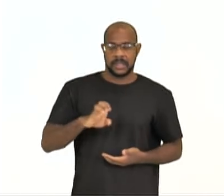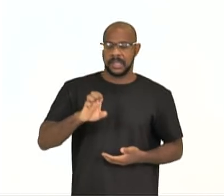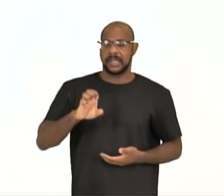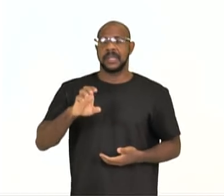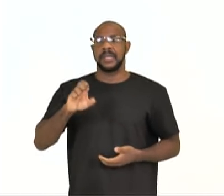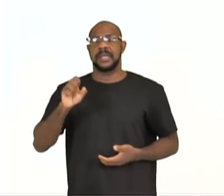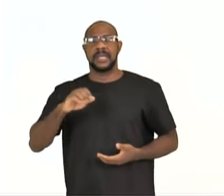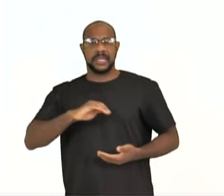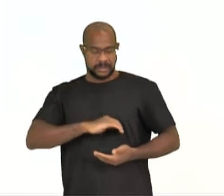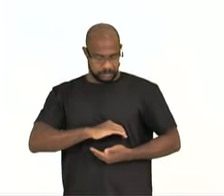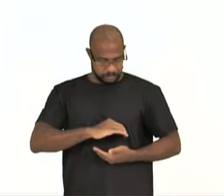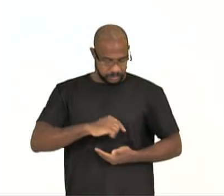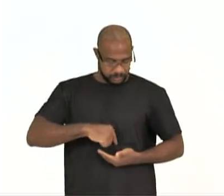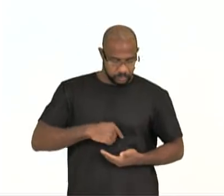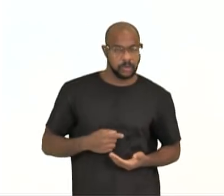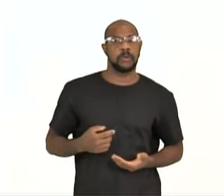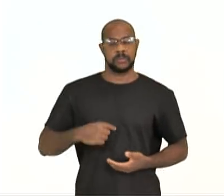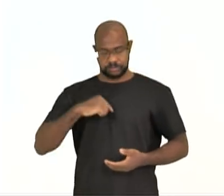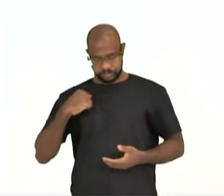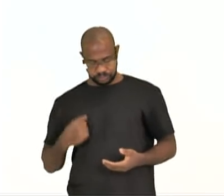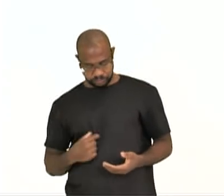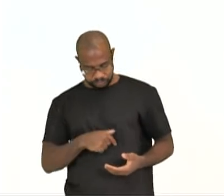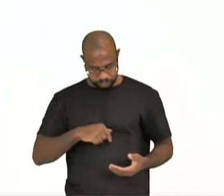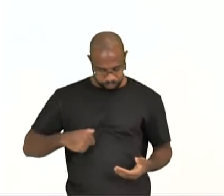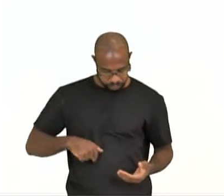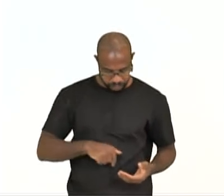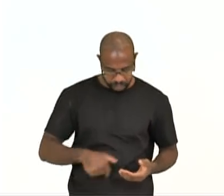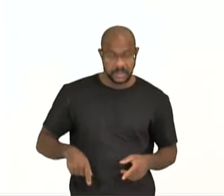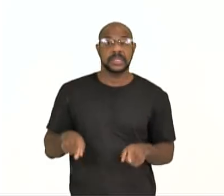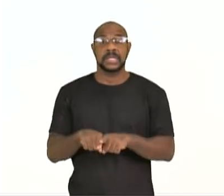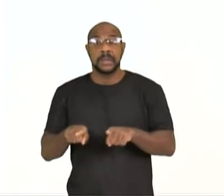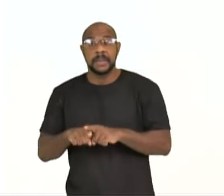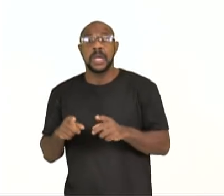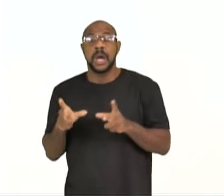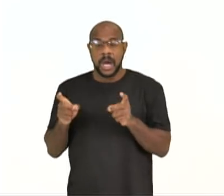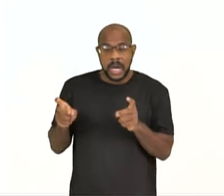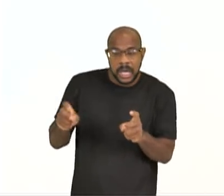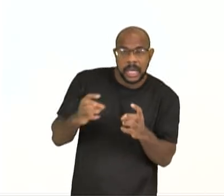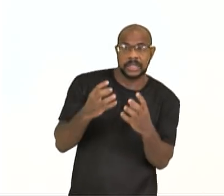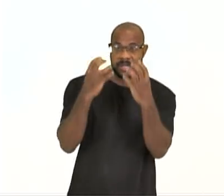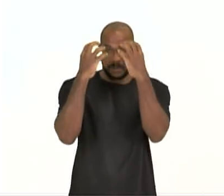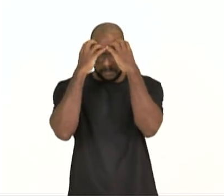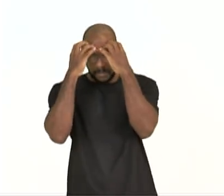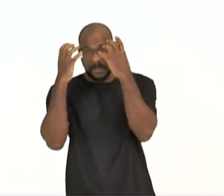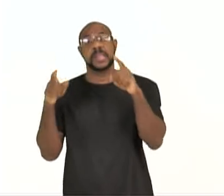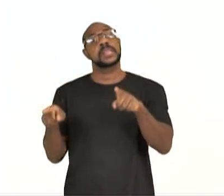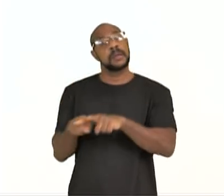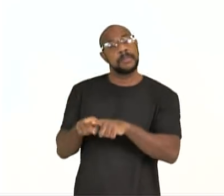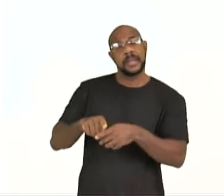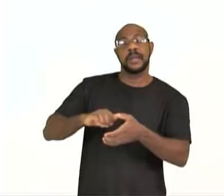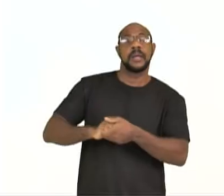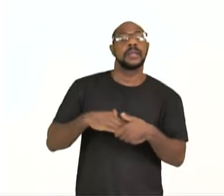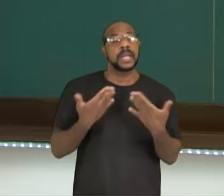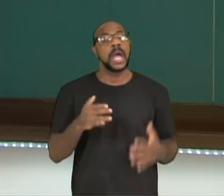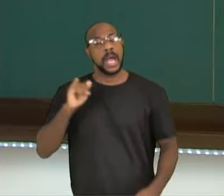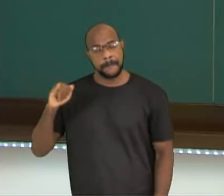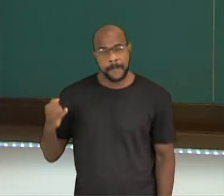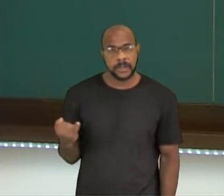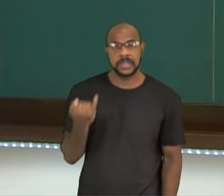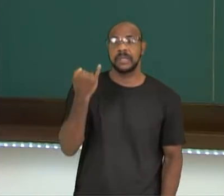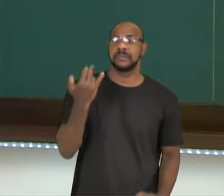câncer de estômago, de intestino, até mesmo o câncer de mama, tá? Então, é muito importante que quanto mais,